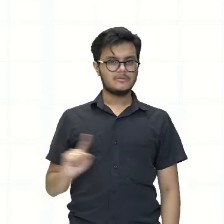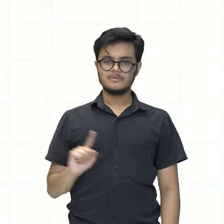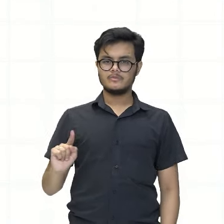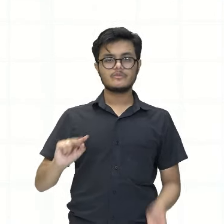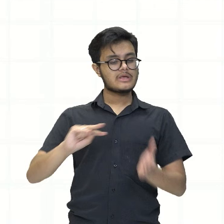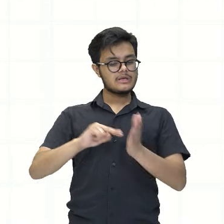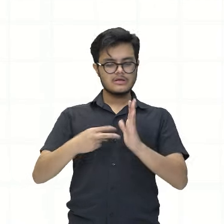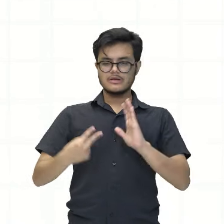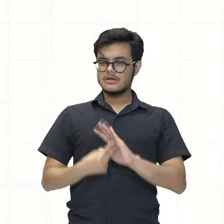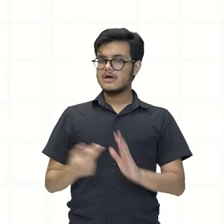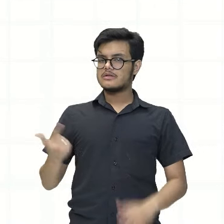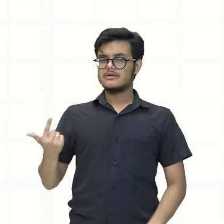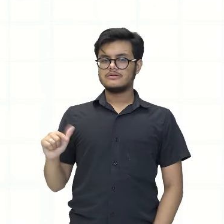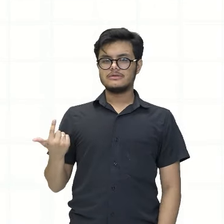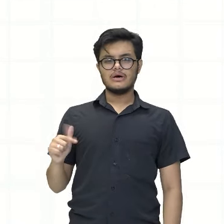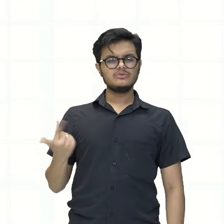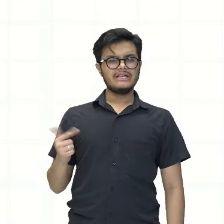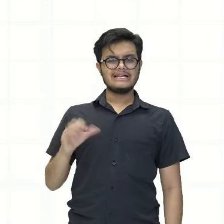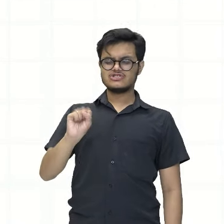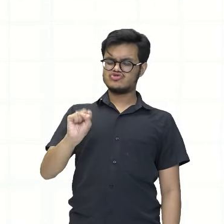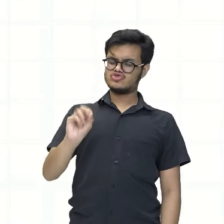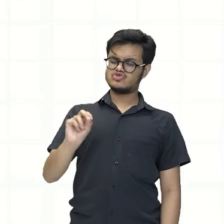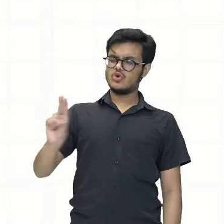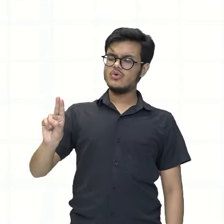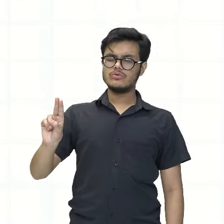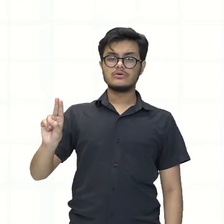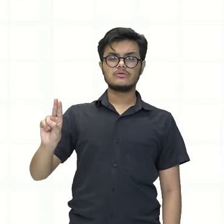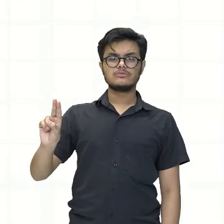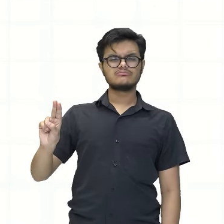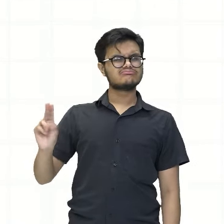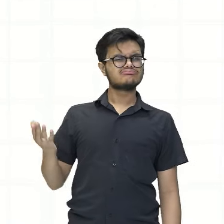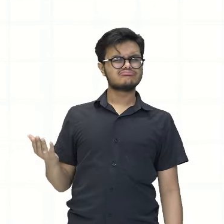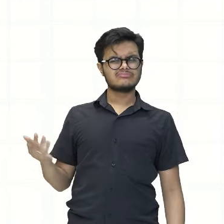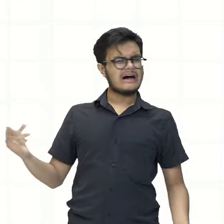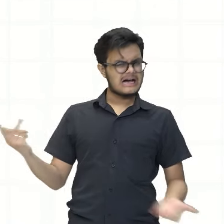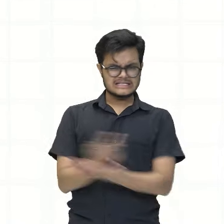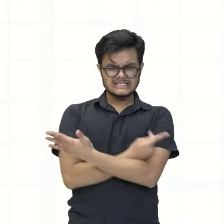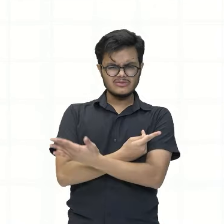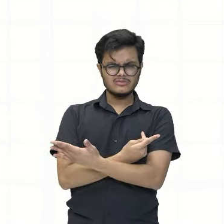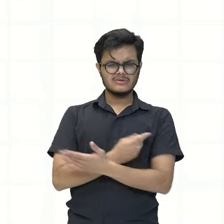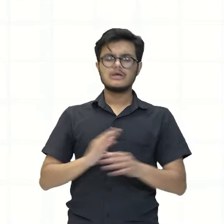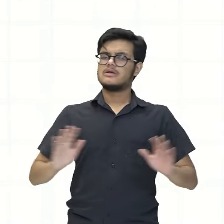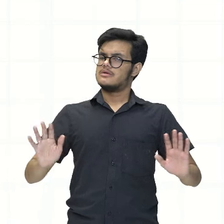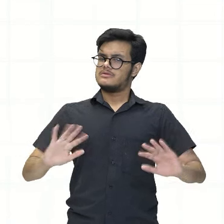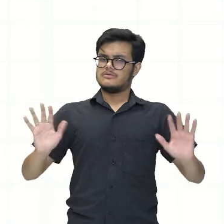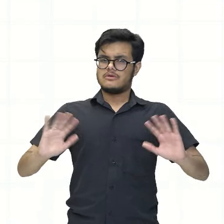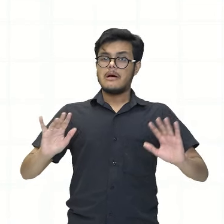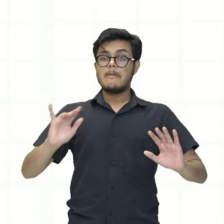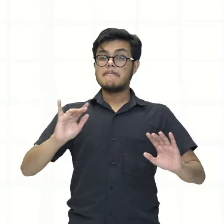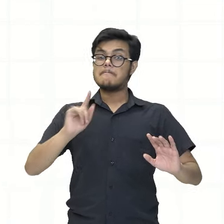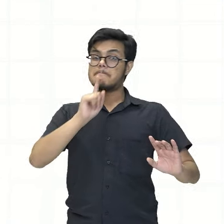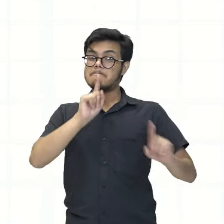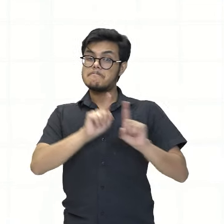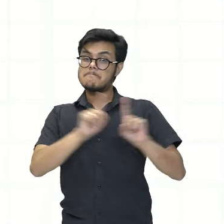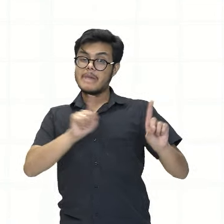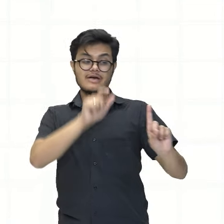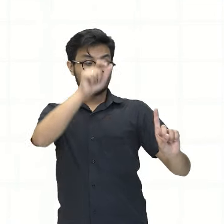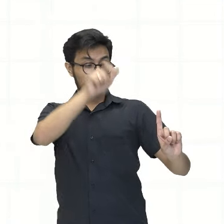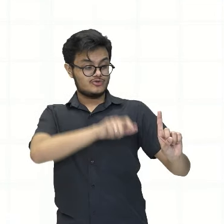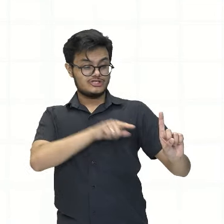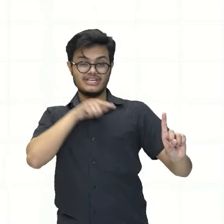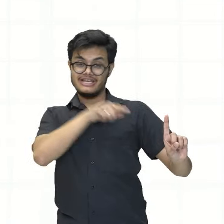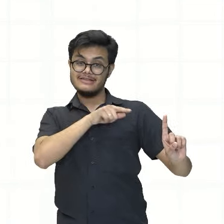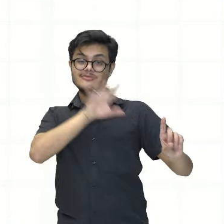este verbo aqui ele não está aqui para indicar uma ação Ele está aqui para ligar o sujeito